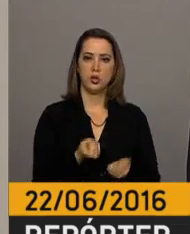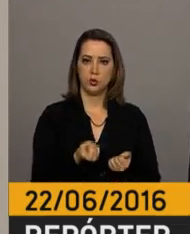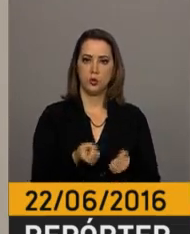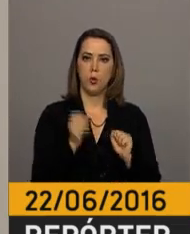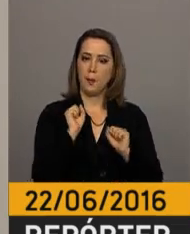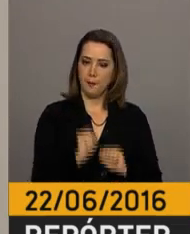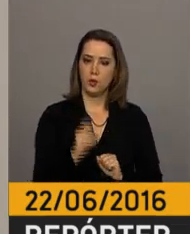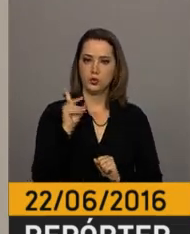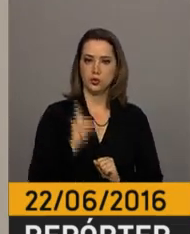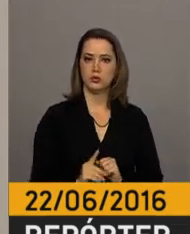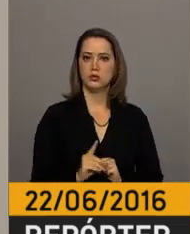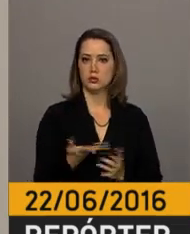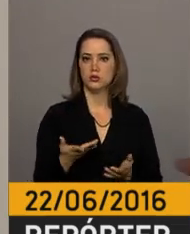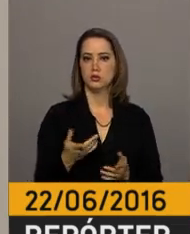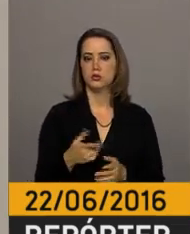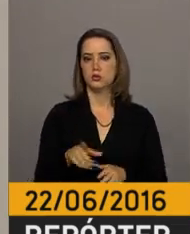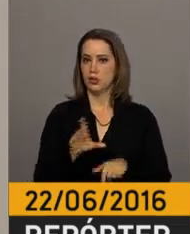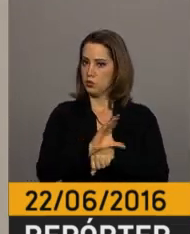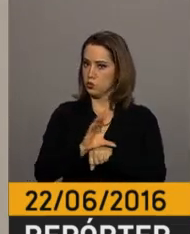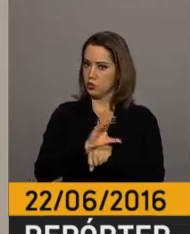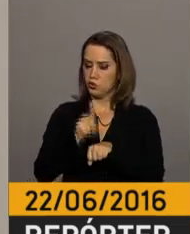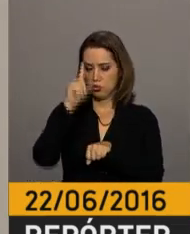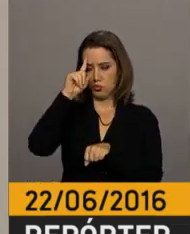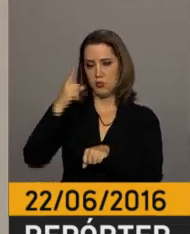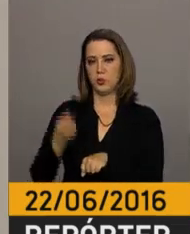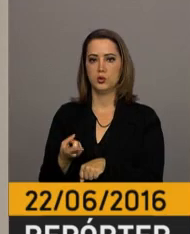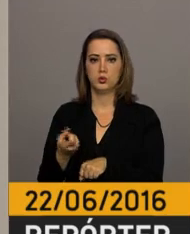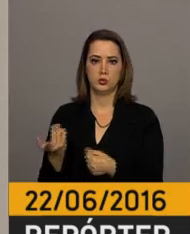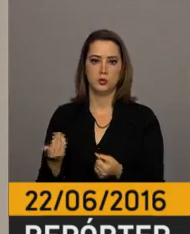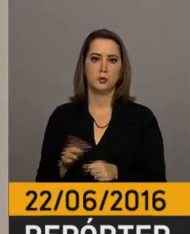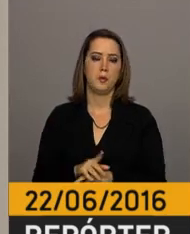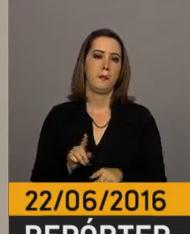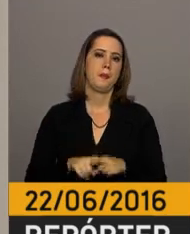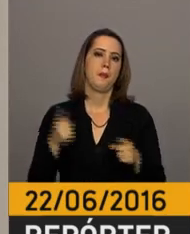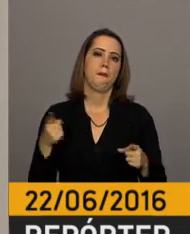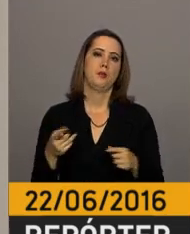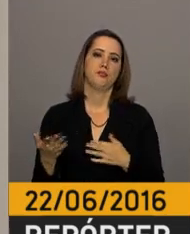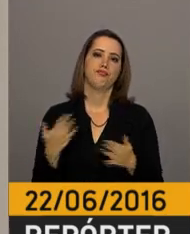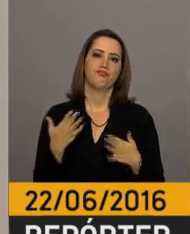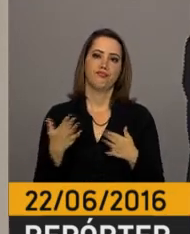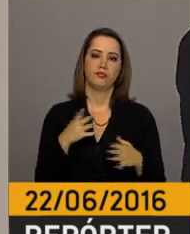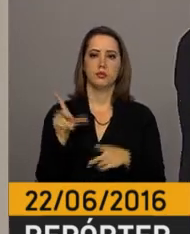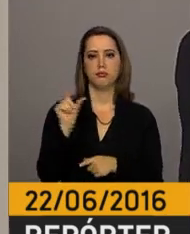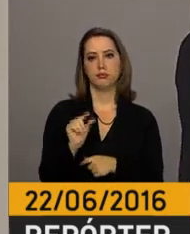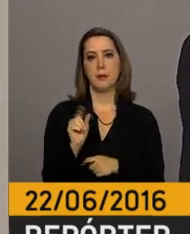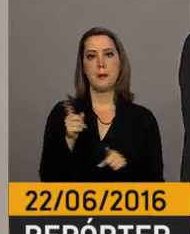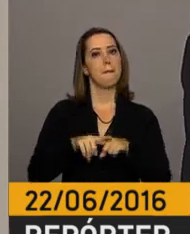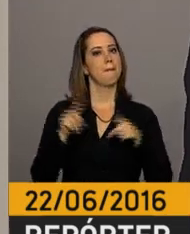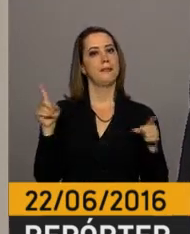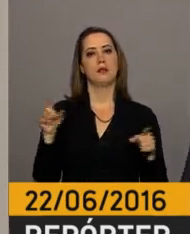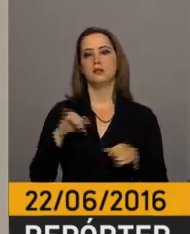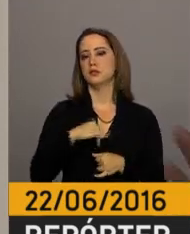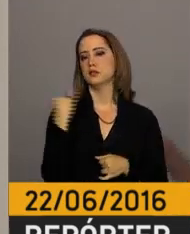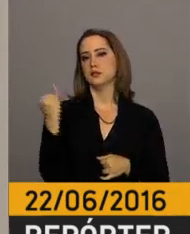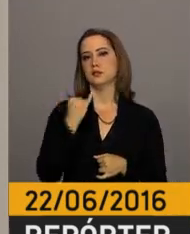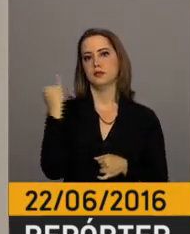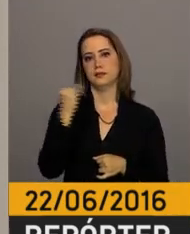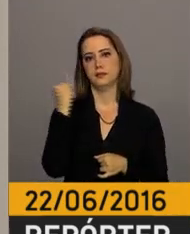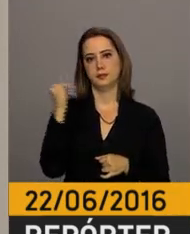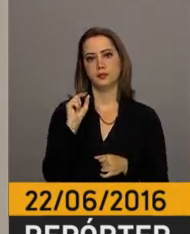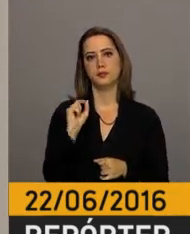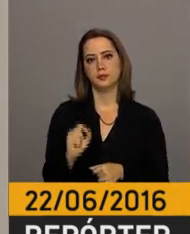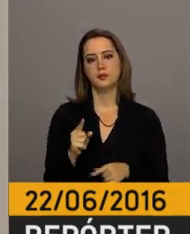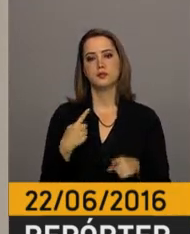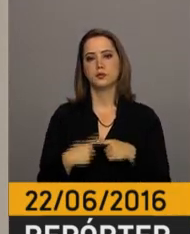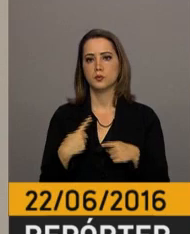na sua integralidade eu digo isto parece um assunto de menor relevância não é mas é um assunto importante na medida